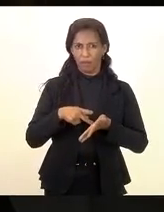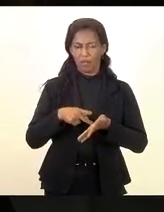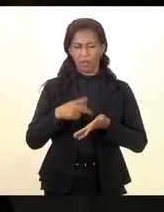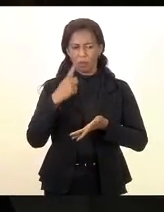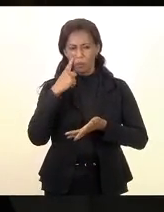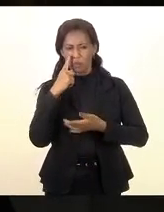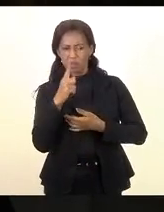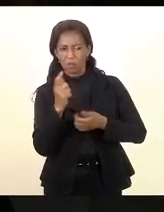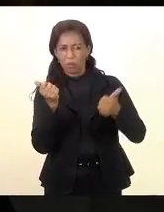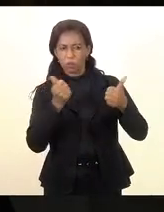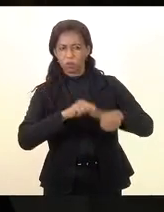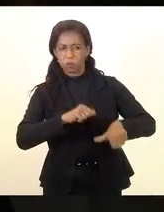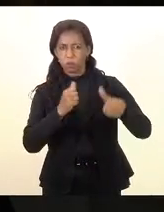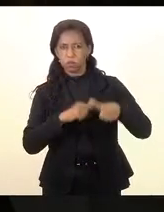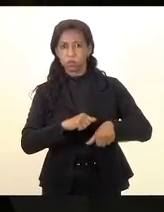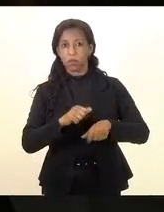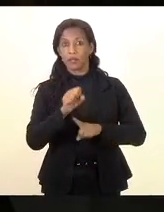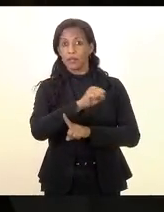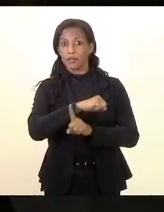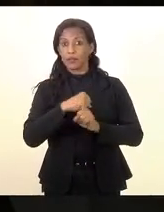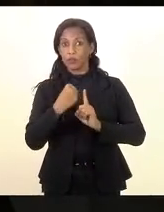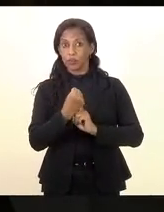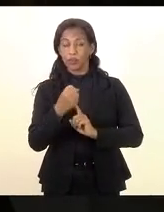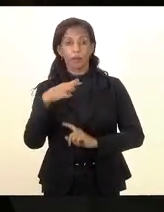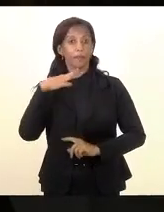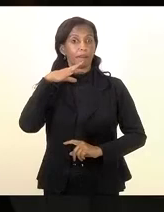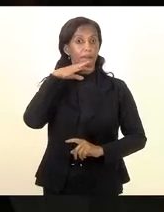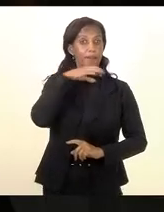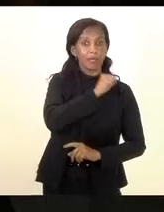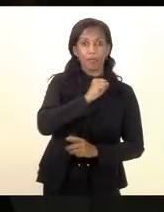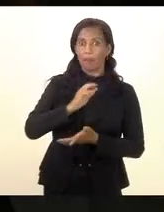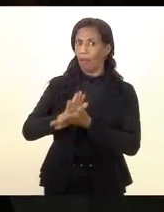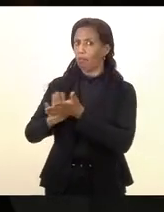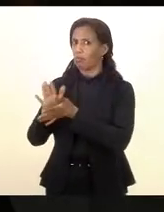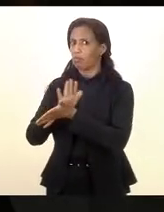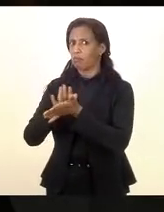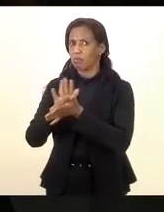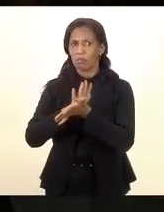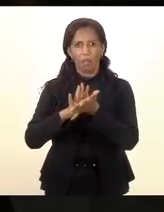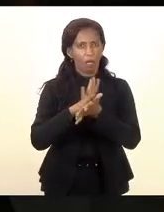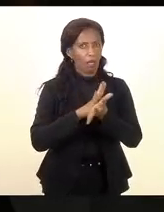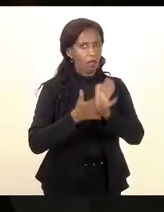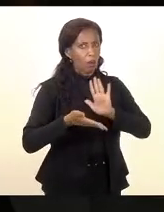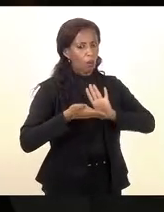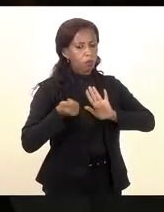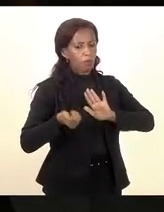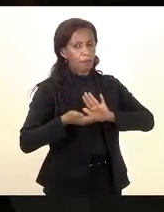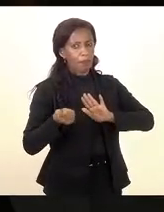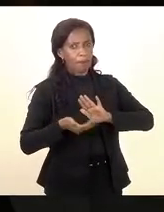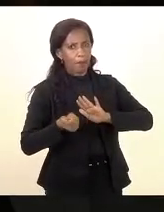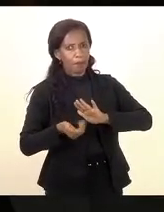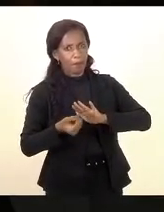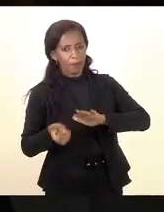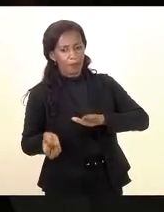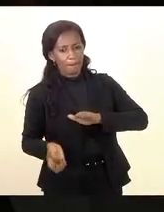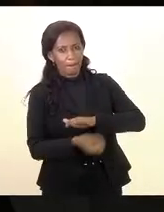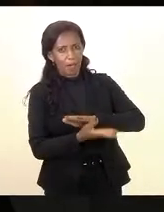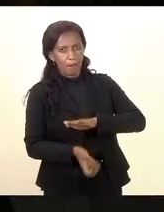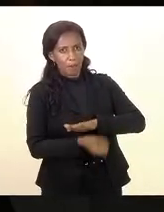e a sociedade perceber que nada está sendo varrido para debaixo do tapete